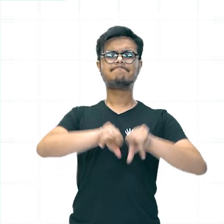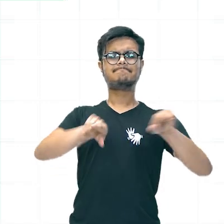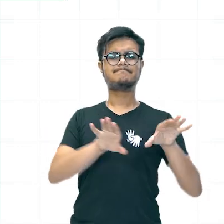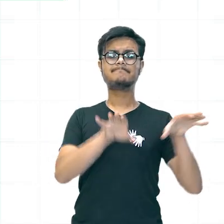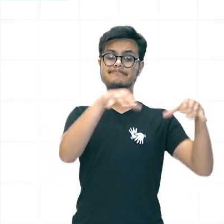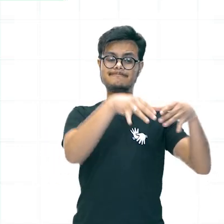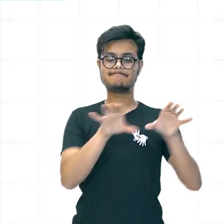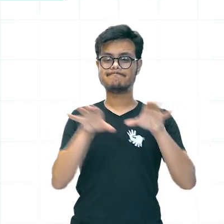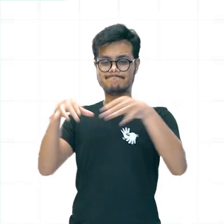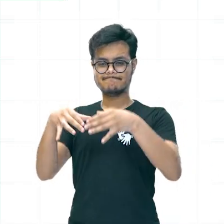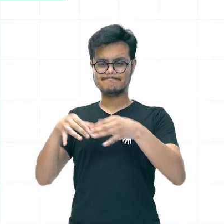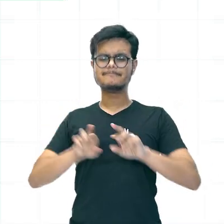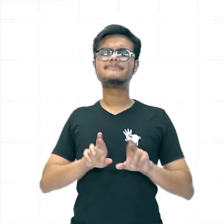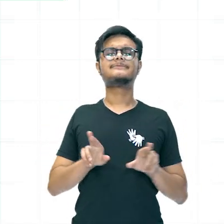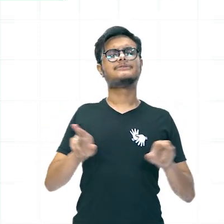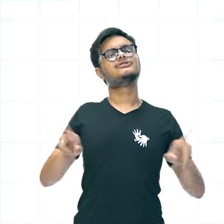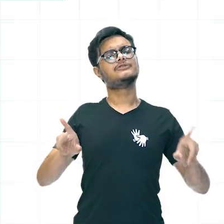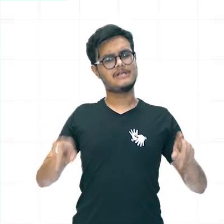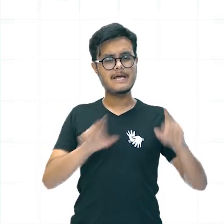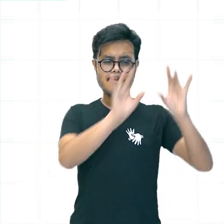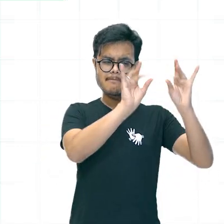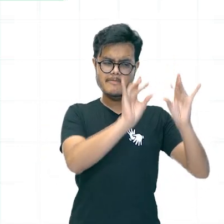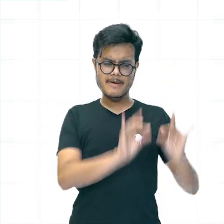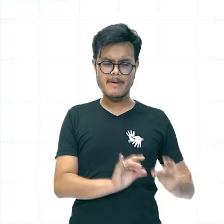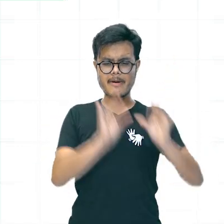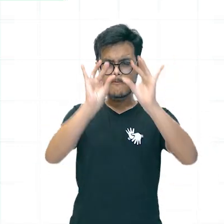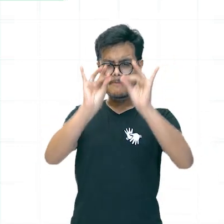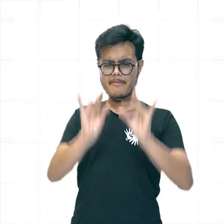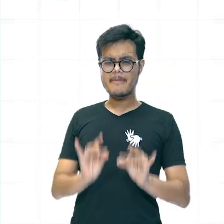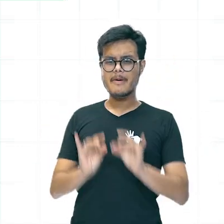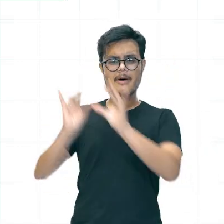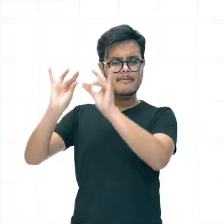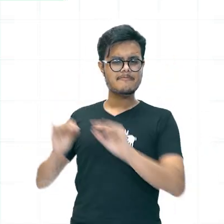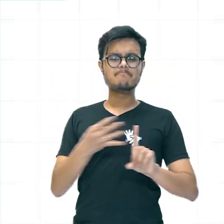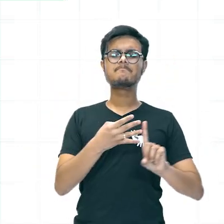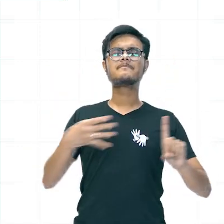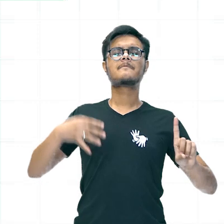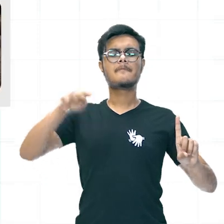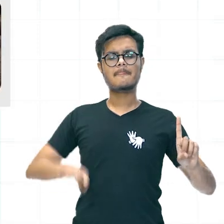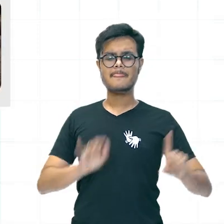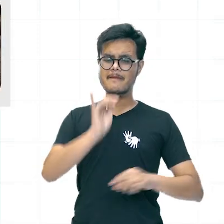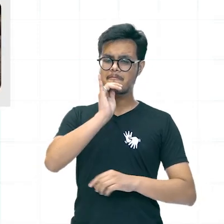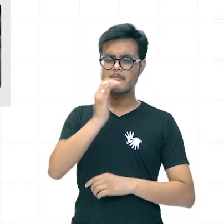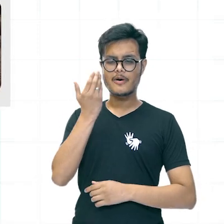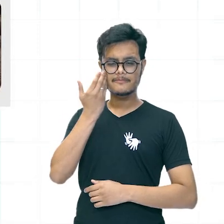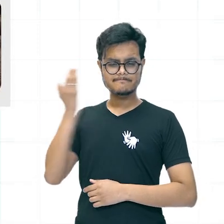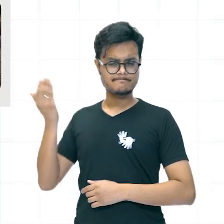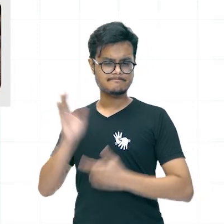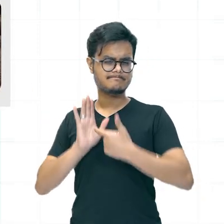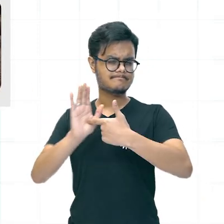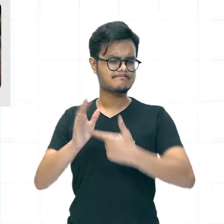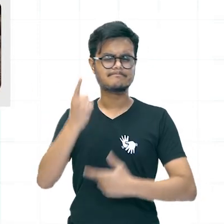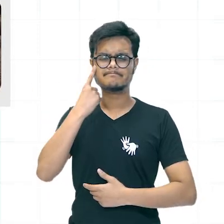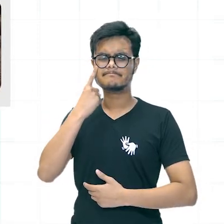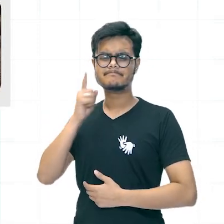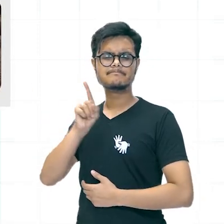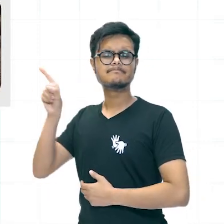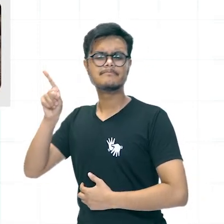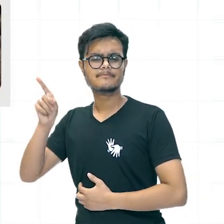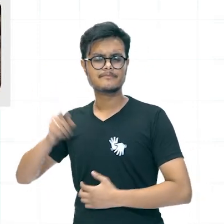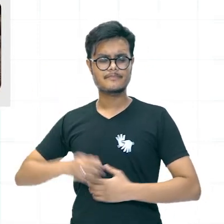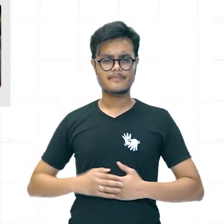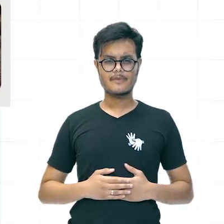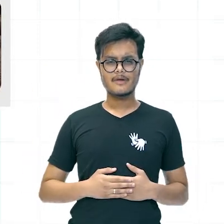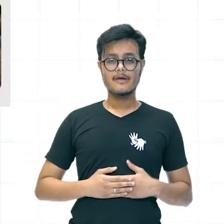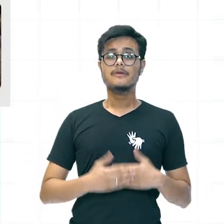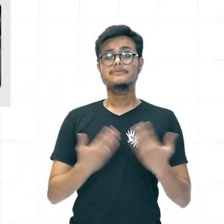Todas elas fazem parte aí desse sistema de classificação de Linneu. E a gente traz alguns exemplos aí para você observar. Então,